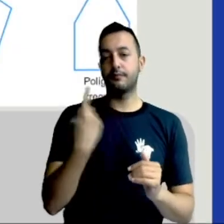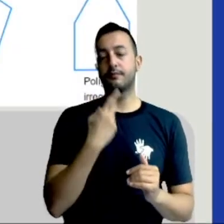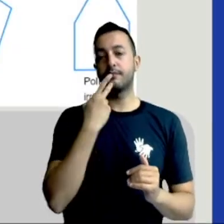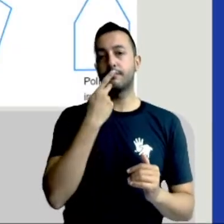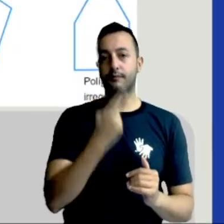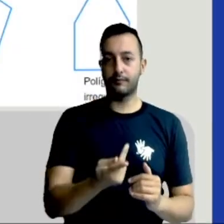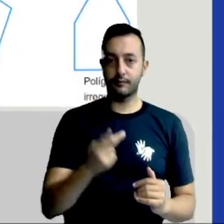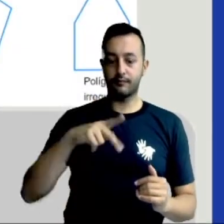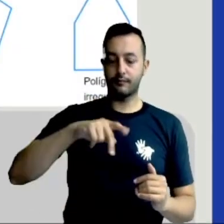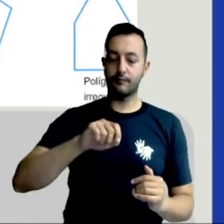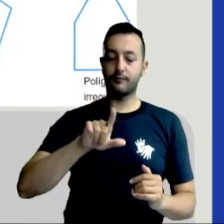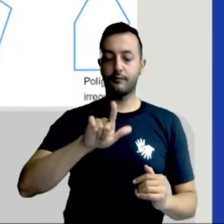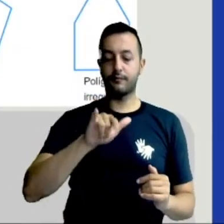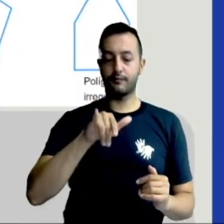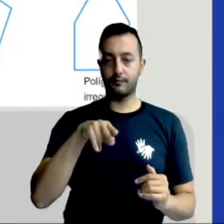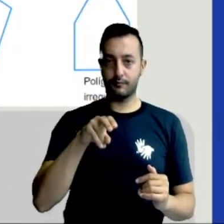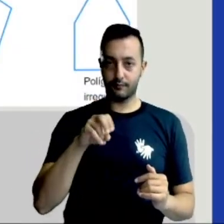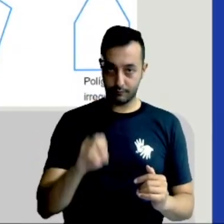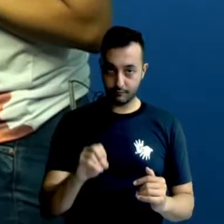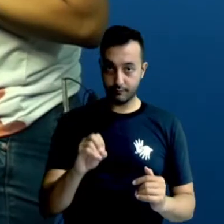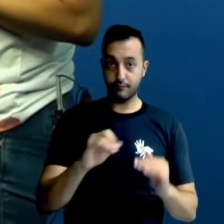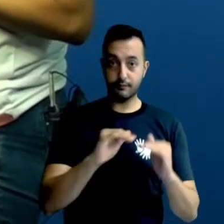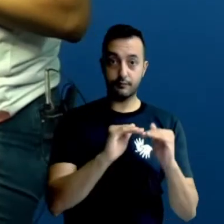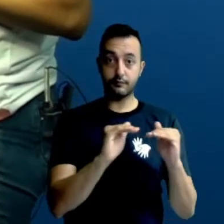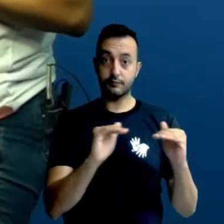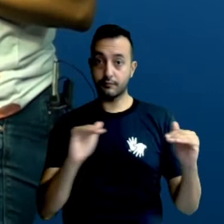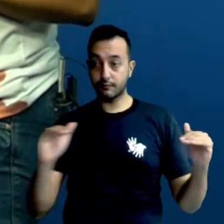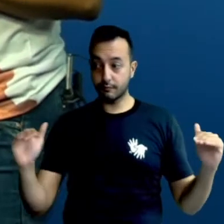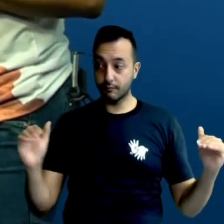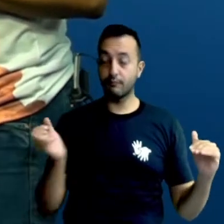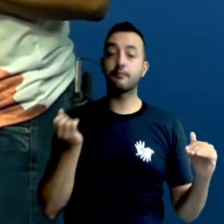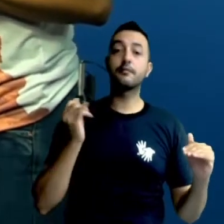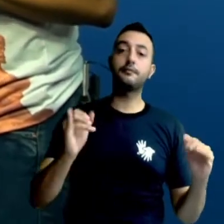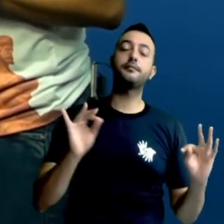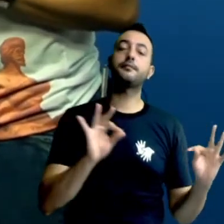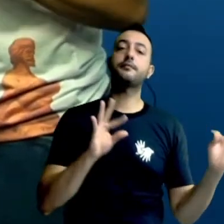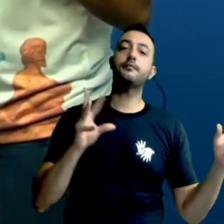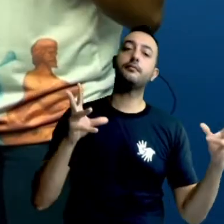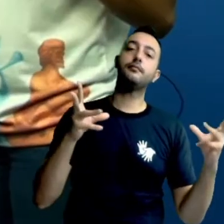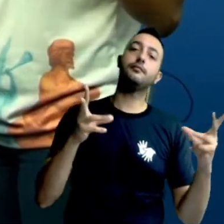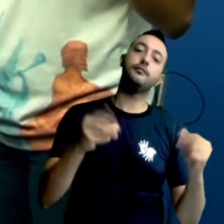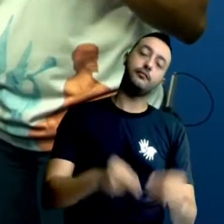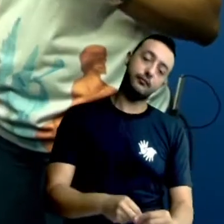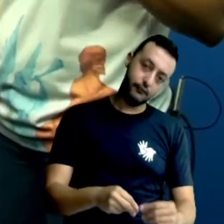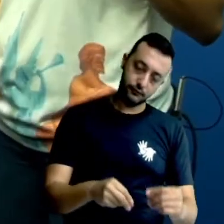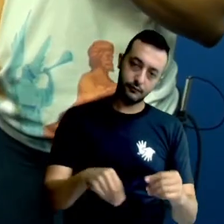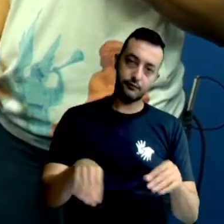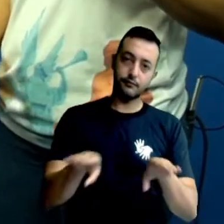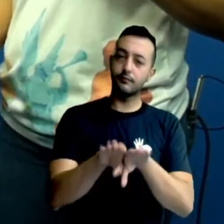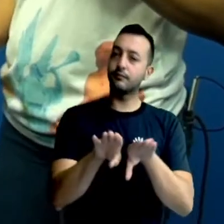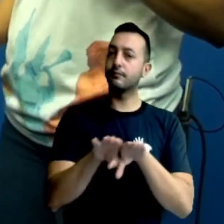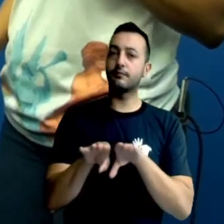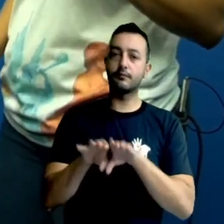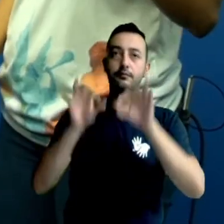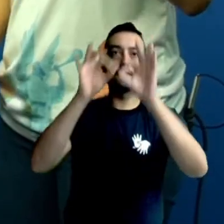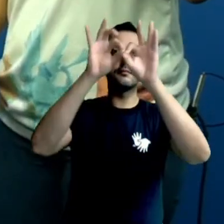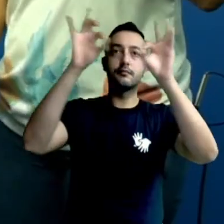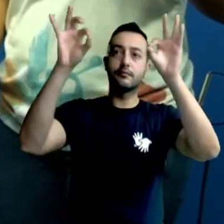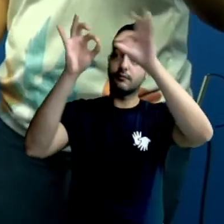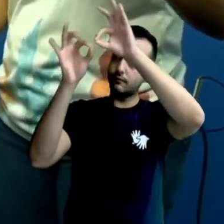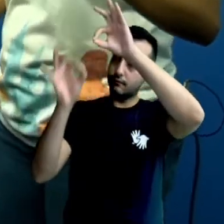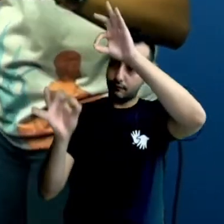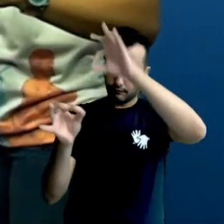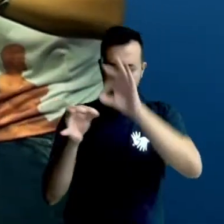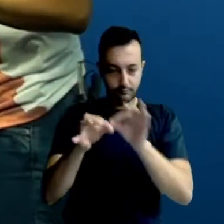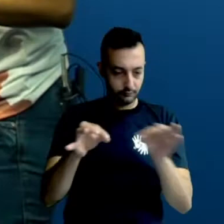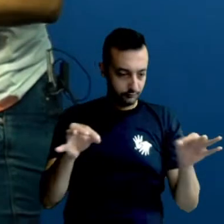dizemos que um polígono é regular quando todos os seus lados têm a mesma medida, tá?